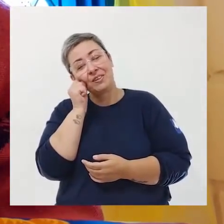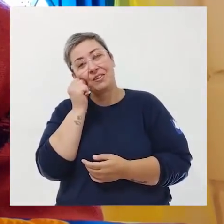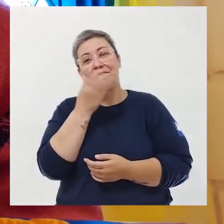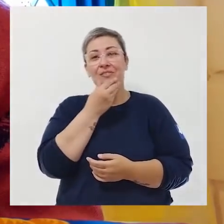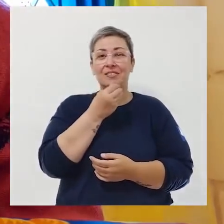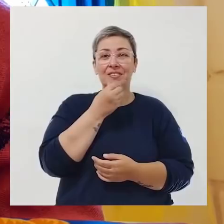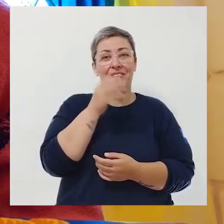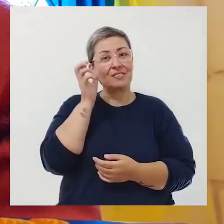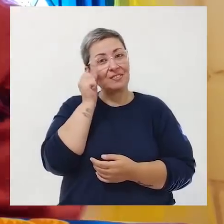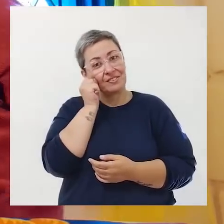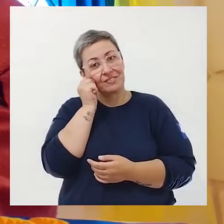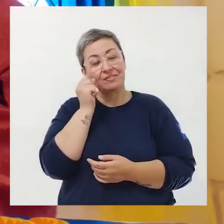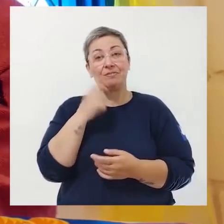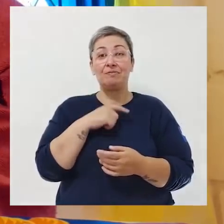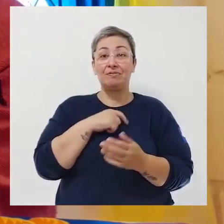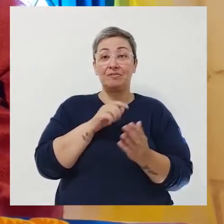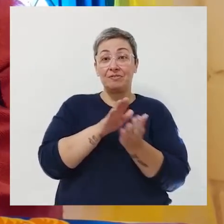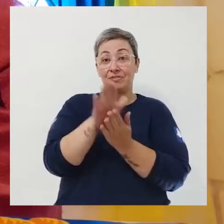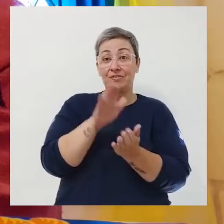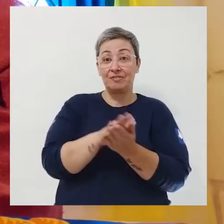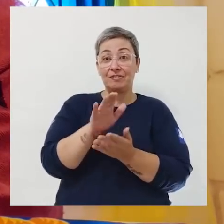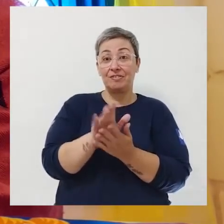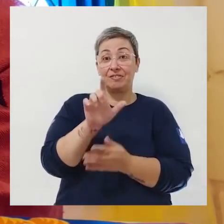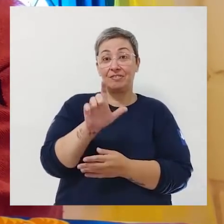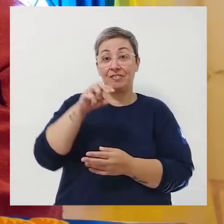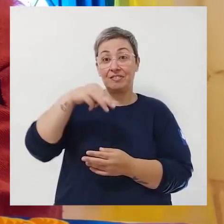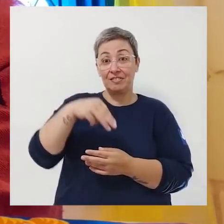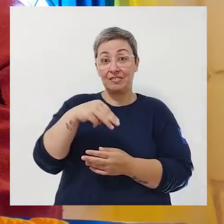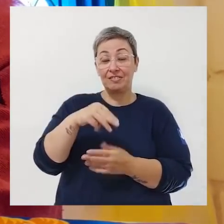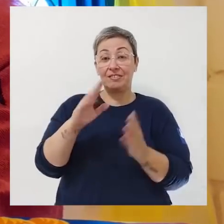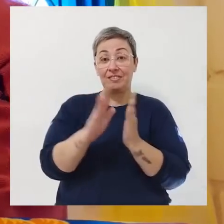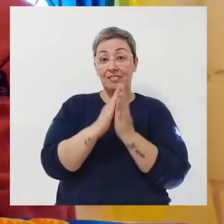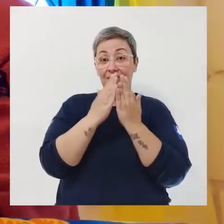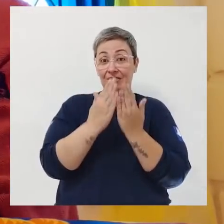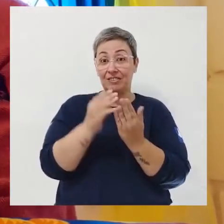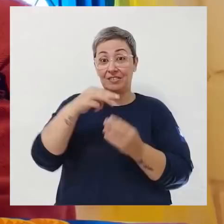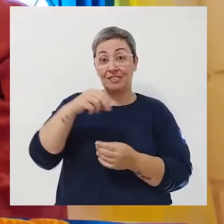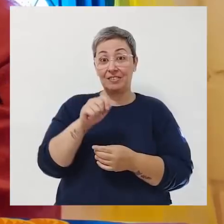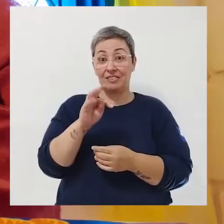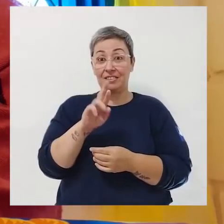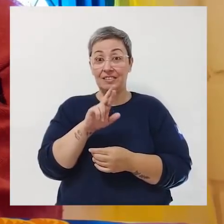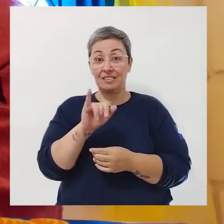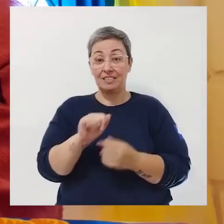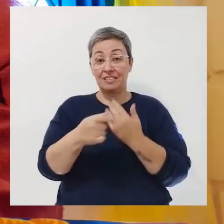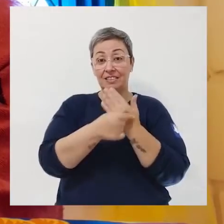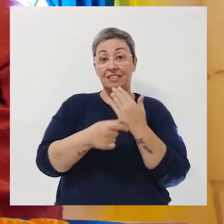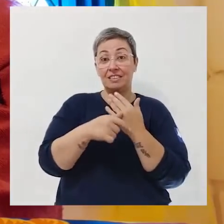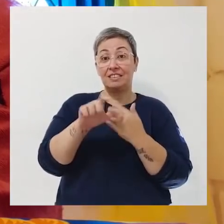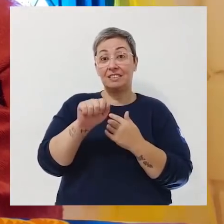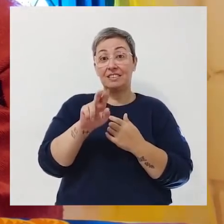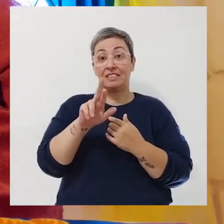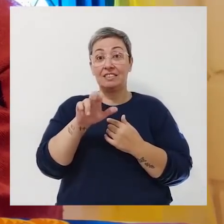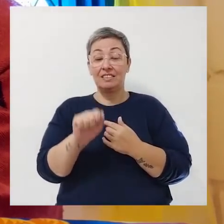Dorme, menino, dorme. Da editora LM Livros da Matriz. Escrito